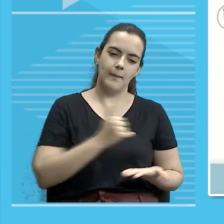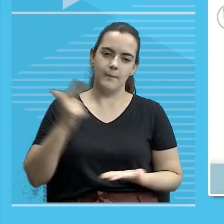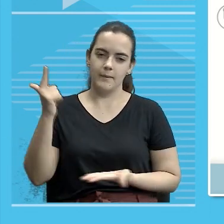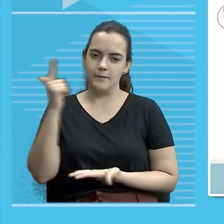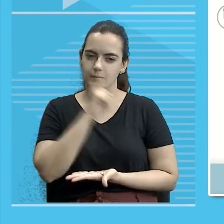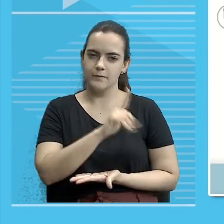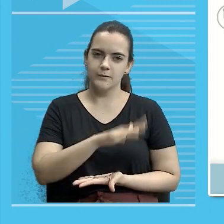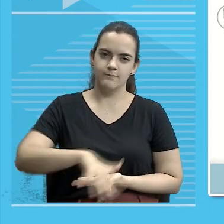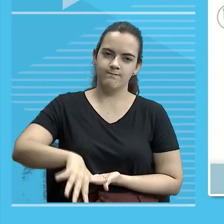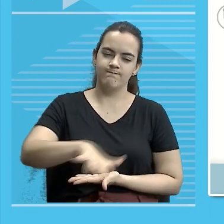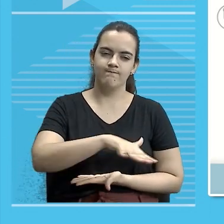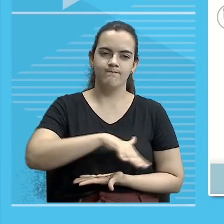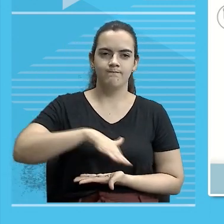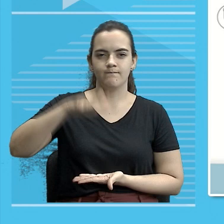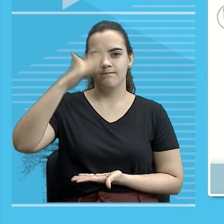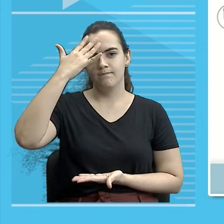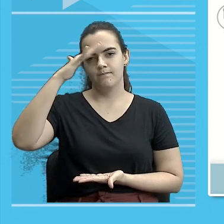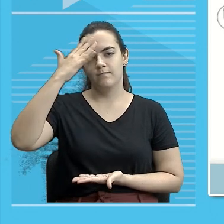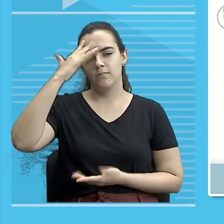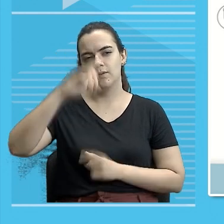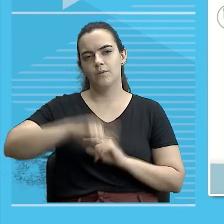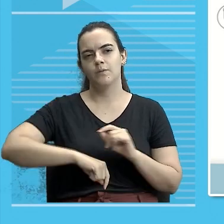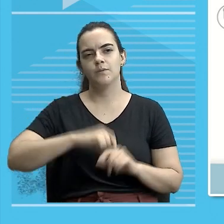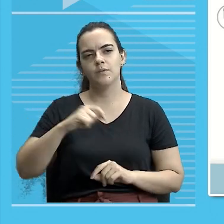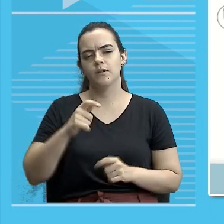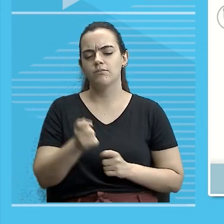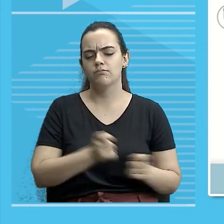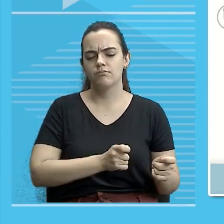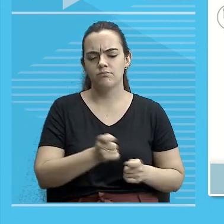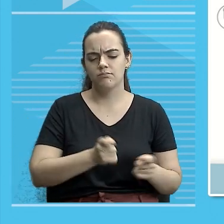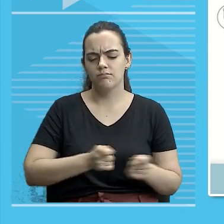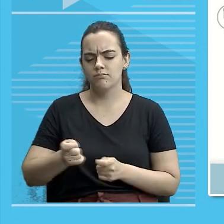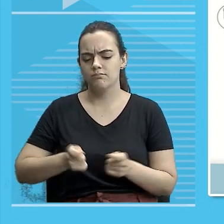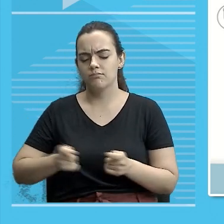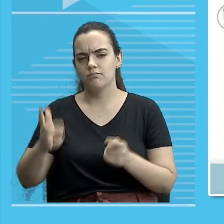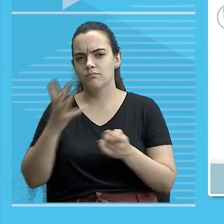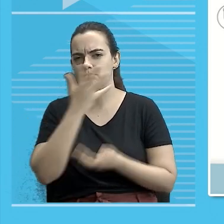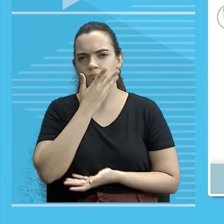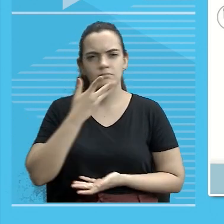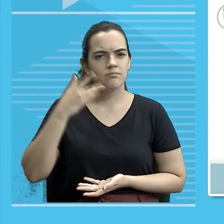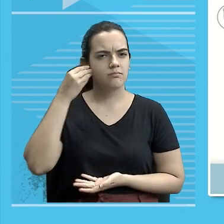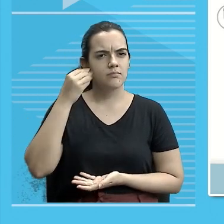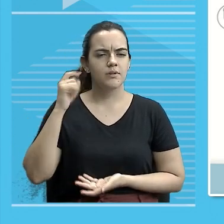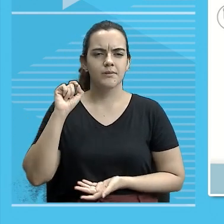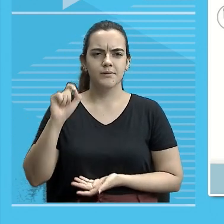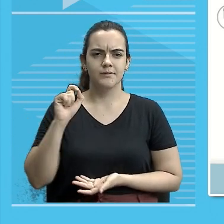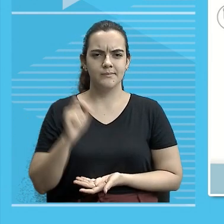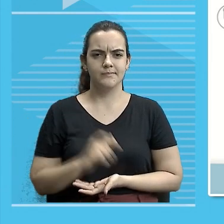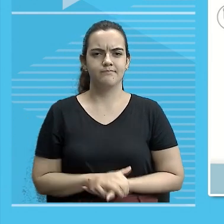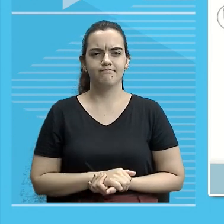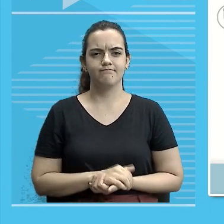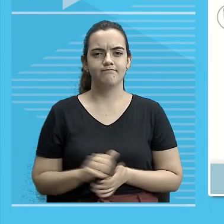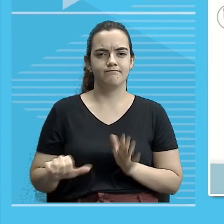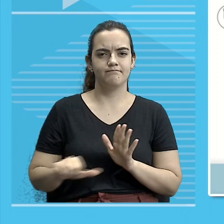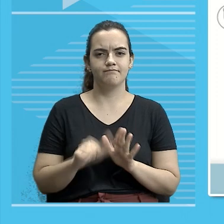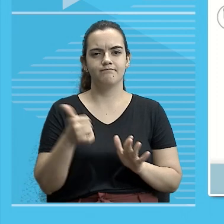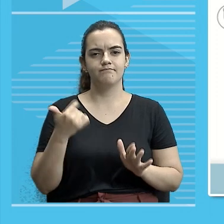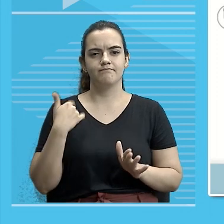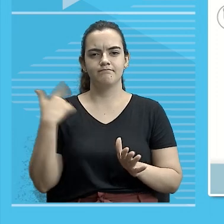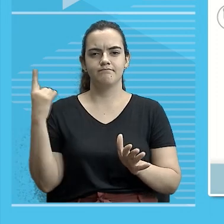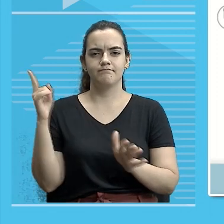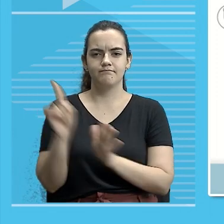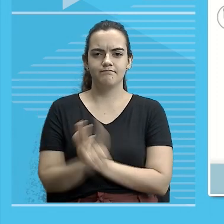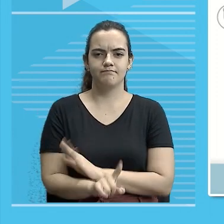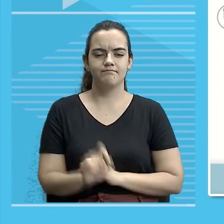qualidade que a gestão de qualidade O que é primeira coisa que eu vou perguntar para vocês ó nós